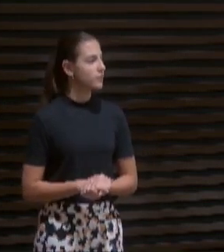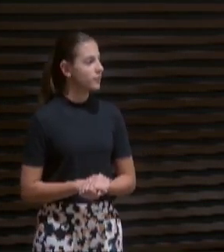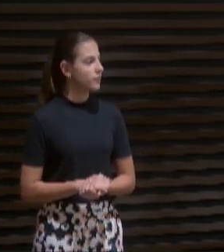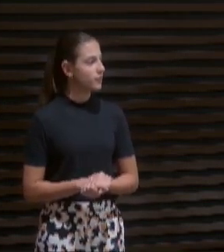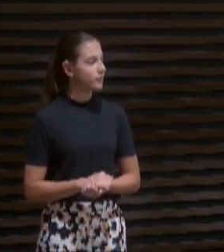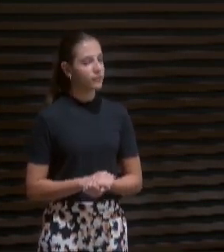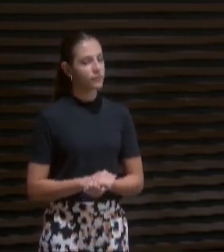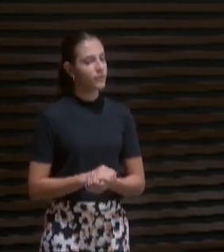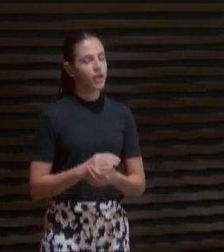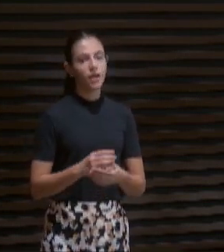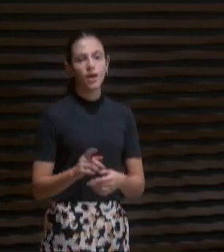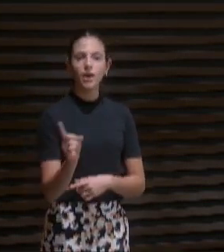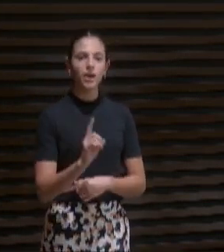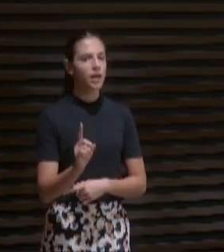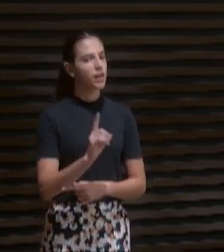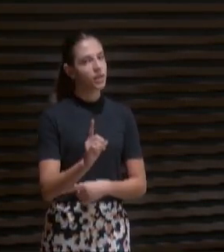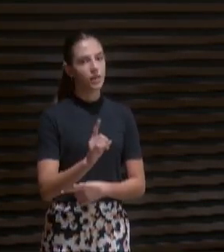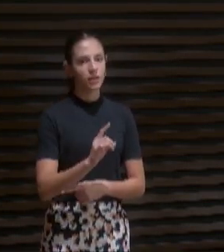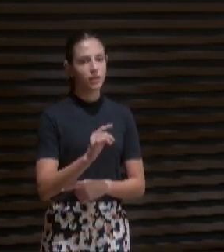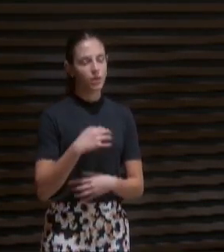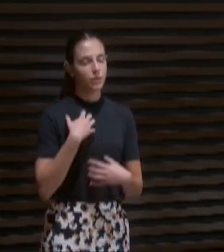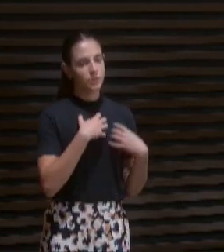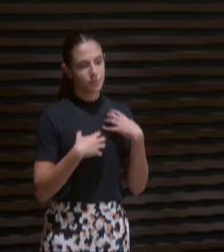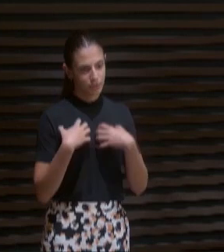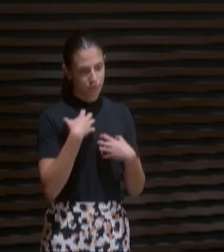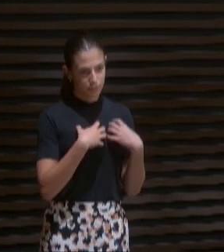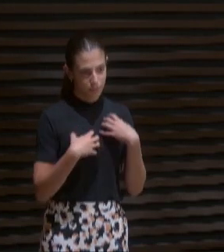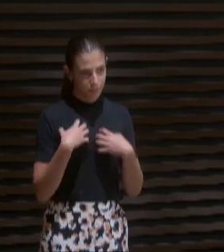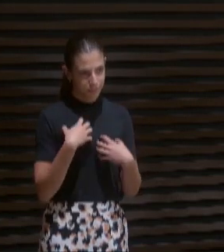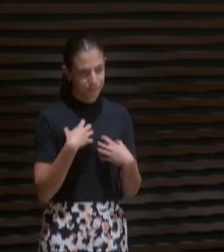não se perturbe, ou não se turbe